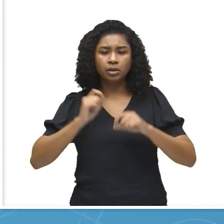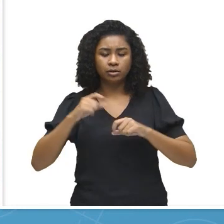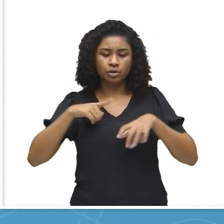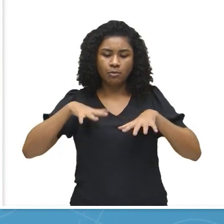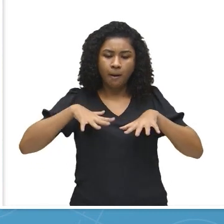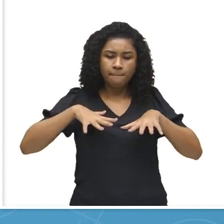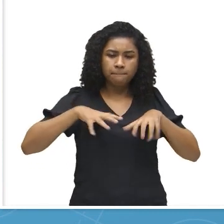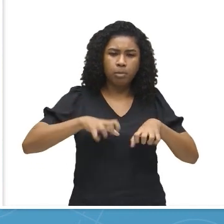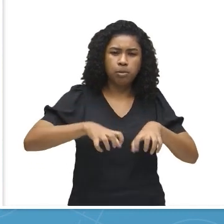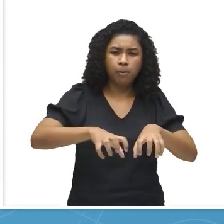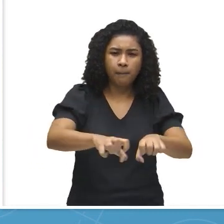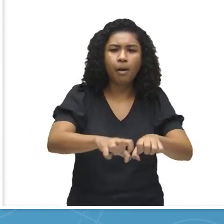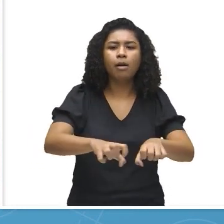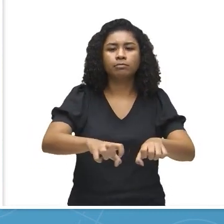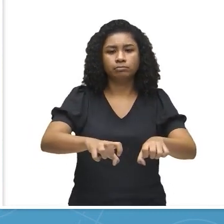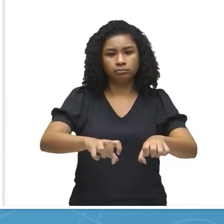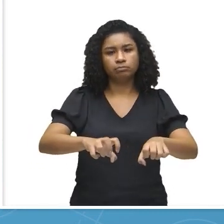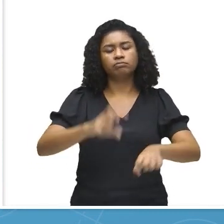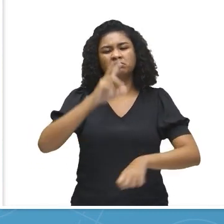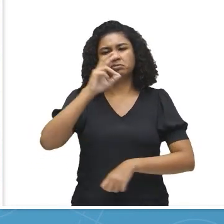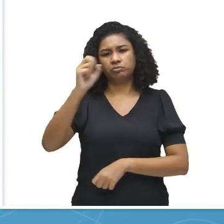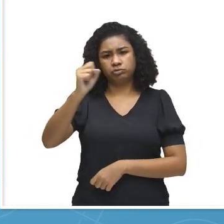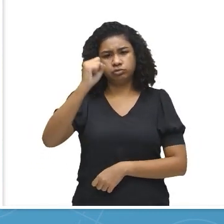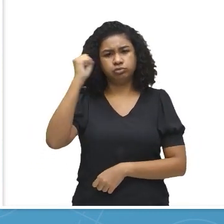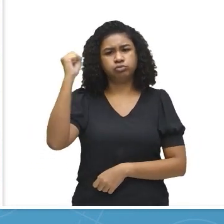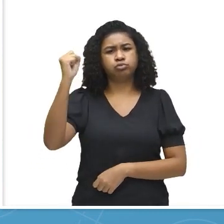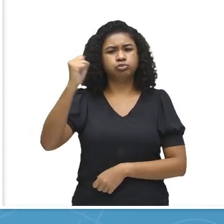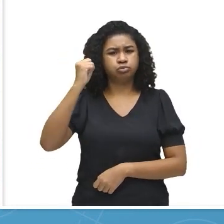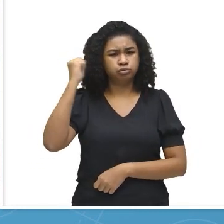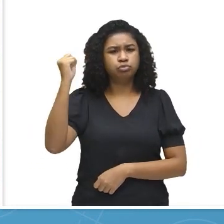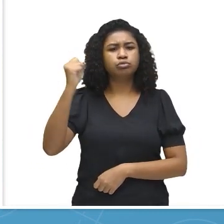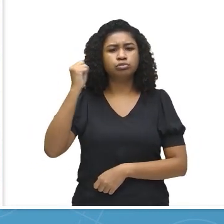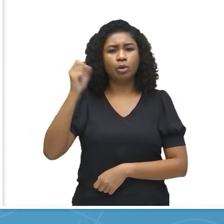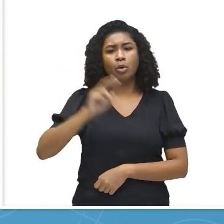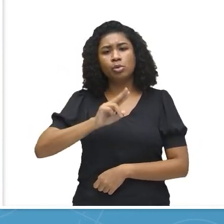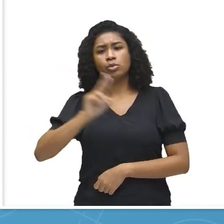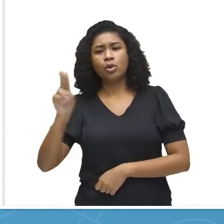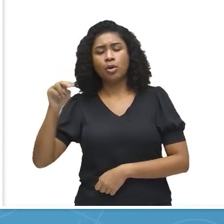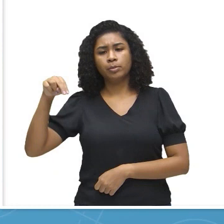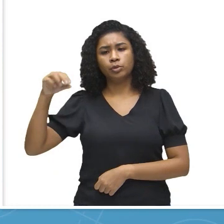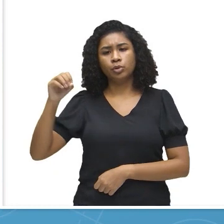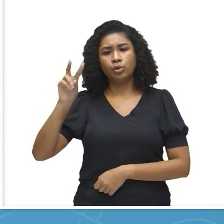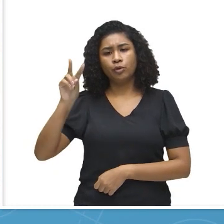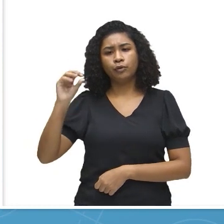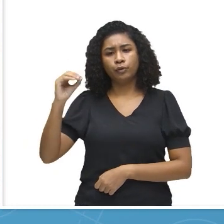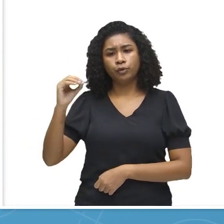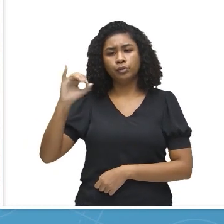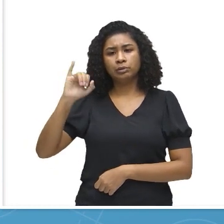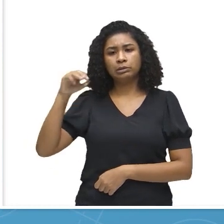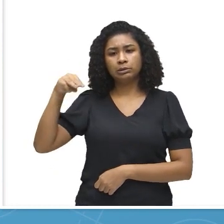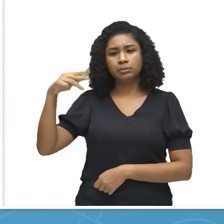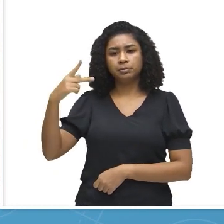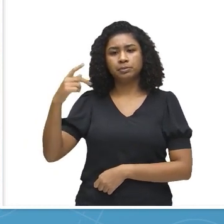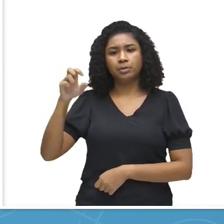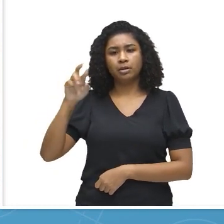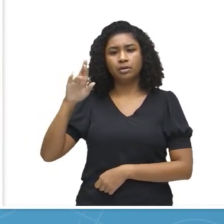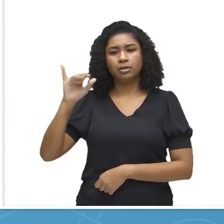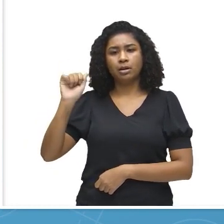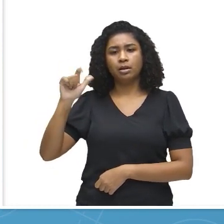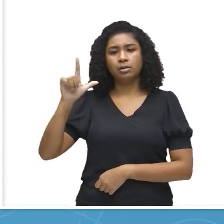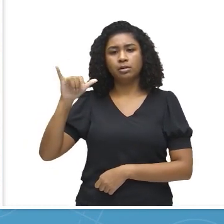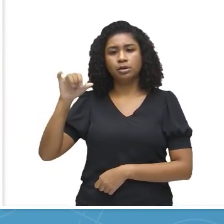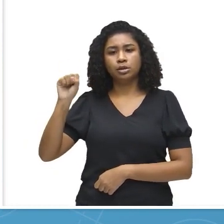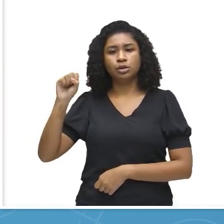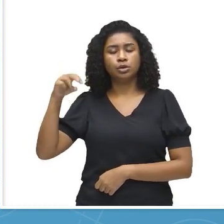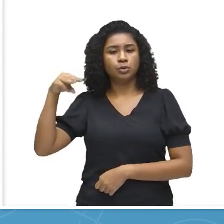para um colonialismo bastante agressivo, o chamado novo imperialismo. Uma das principais características desse novo